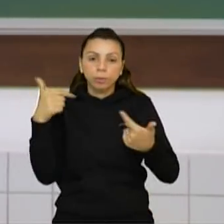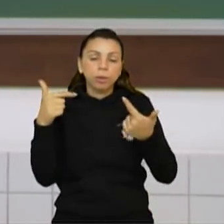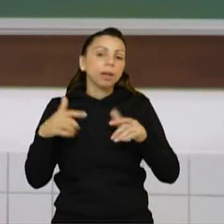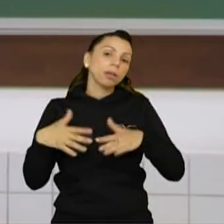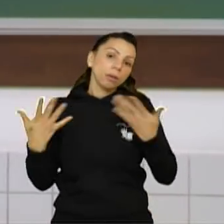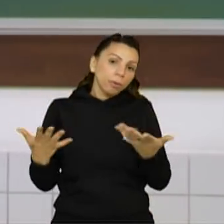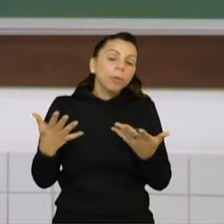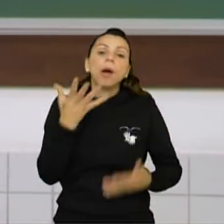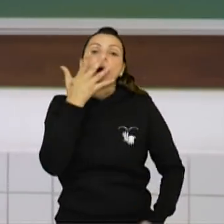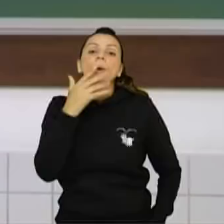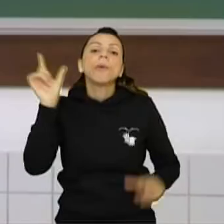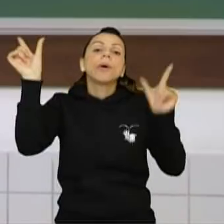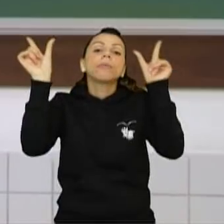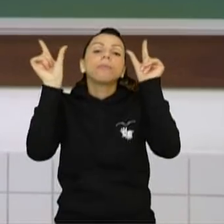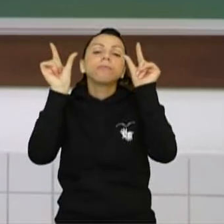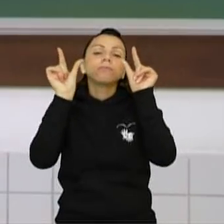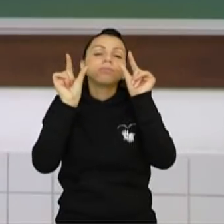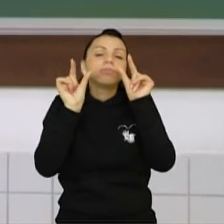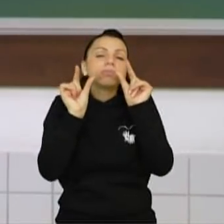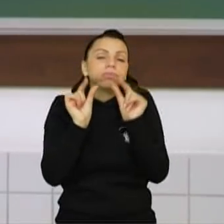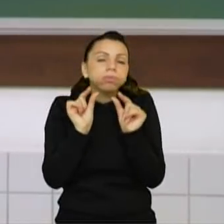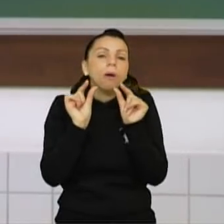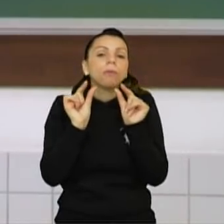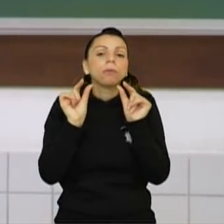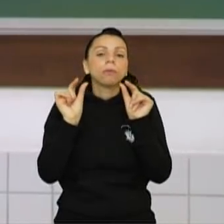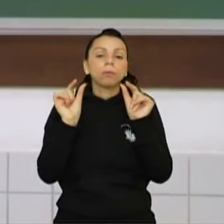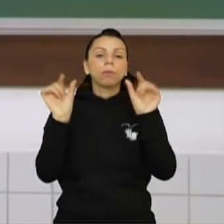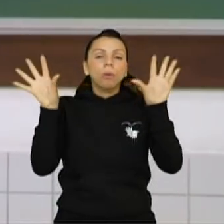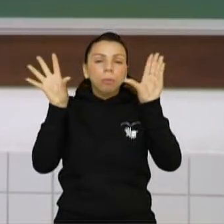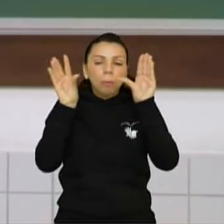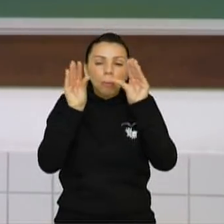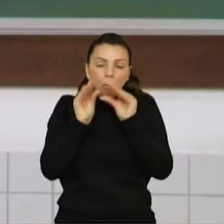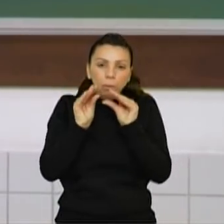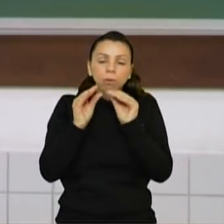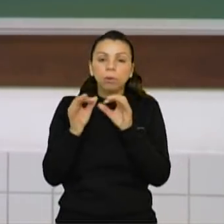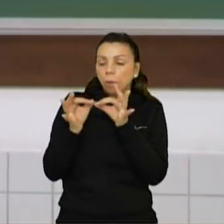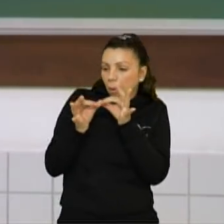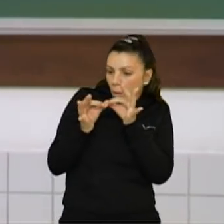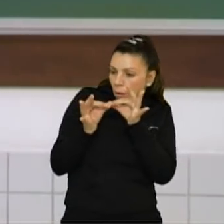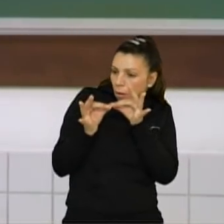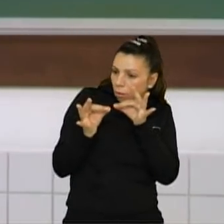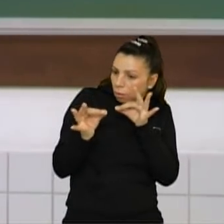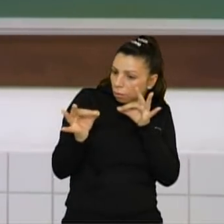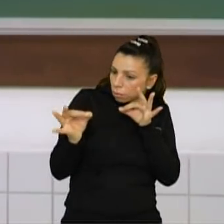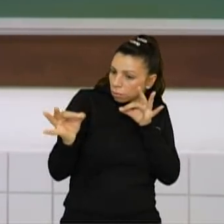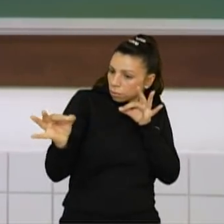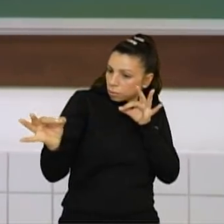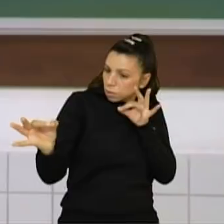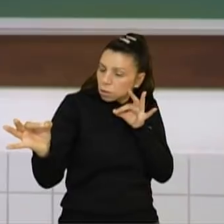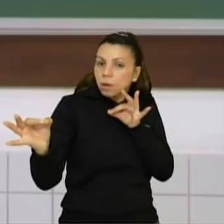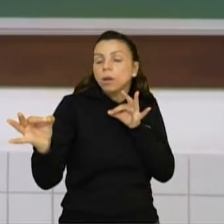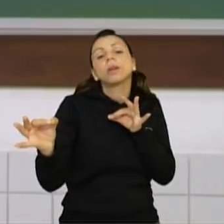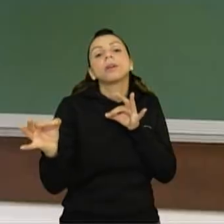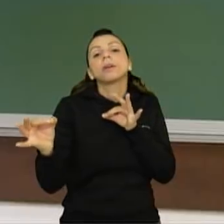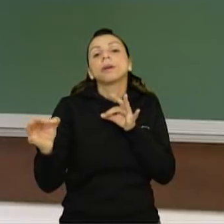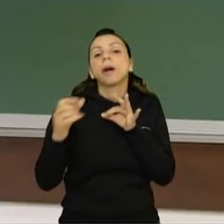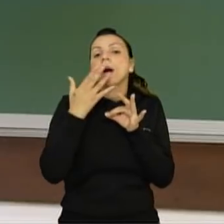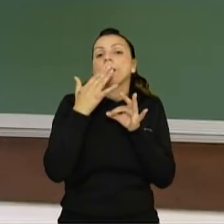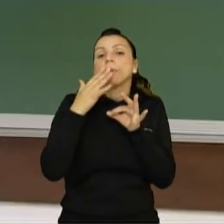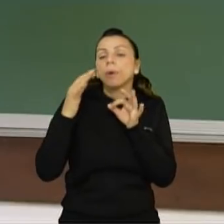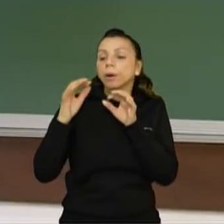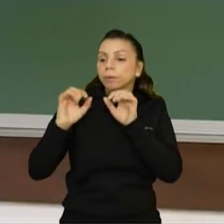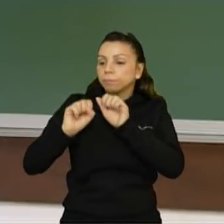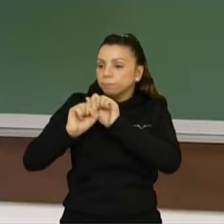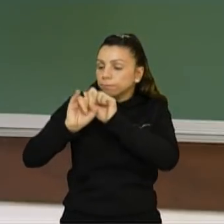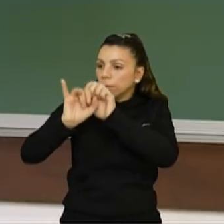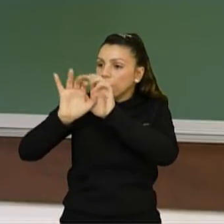diminuiria. Quanto mais o objeto estivesse longe dele, essa cor, ela aumentaria e seria da tonalidade azul. Então, ele vai